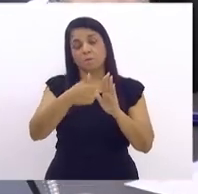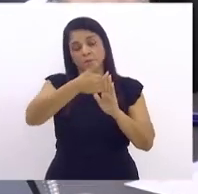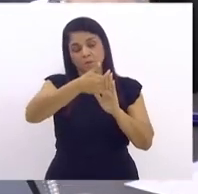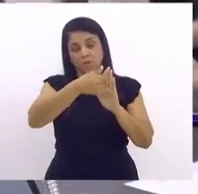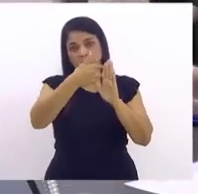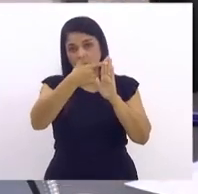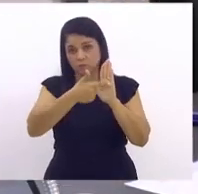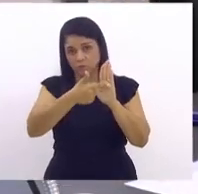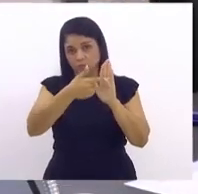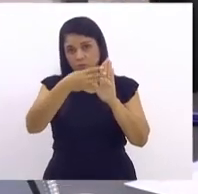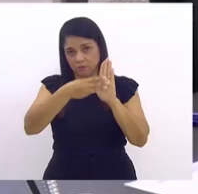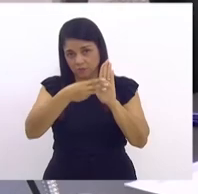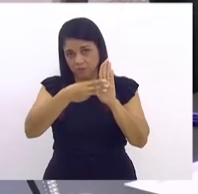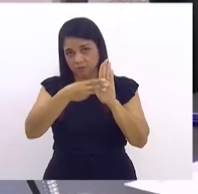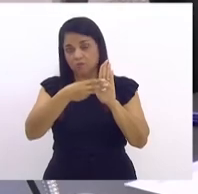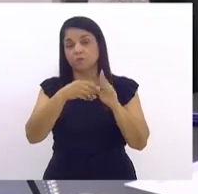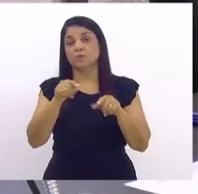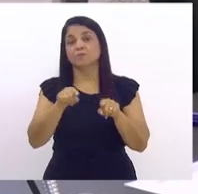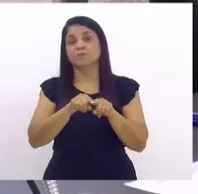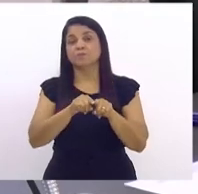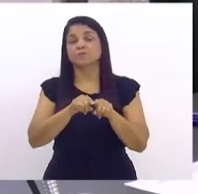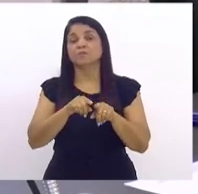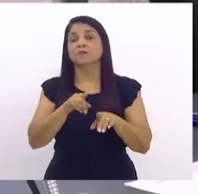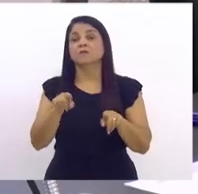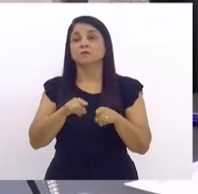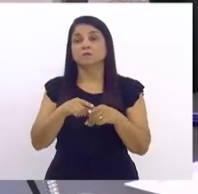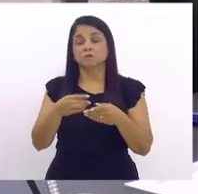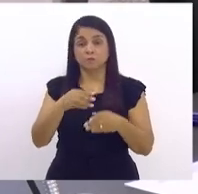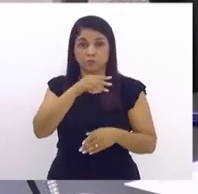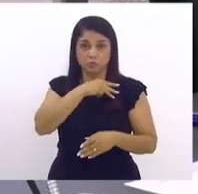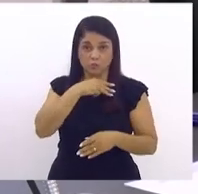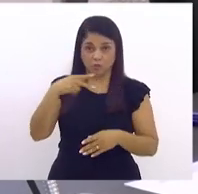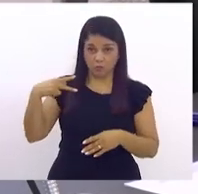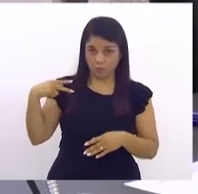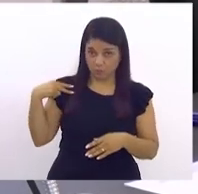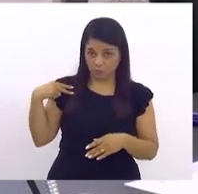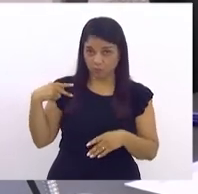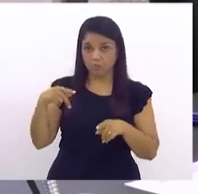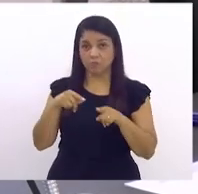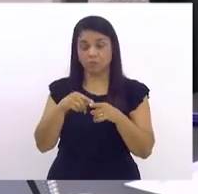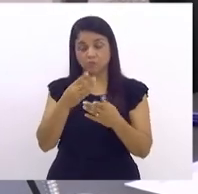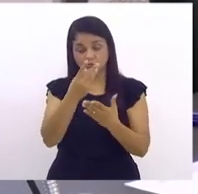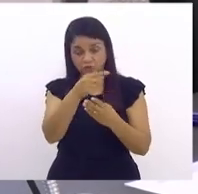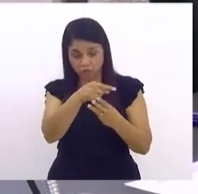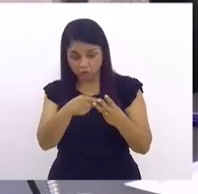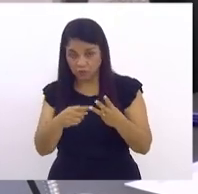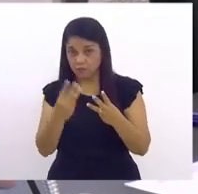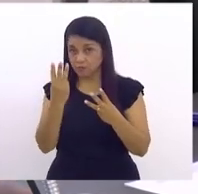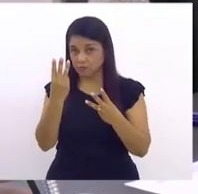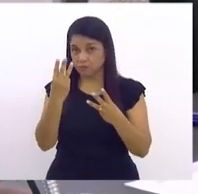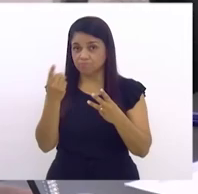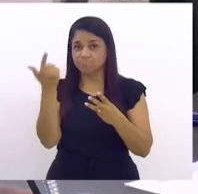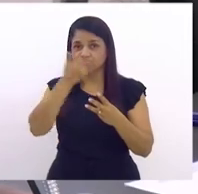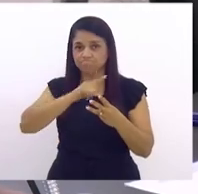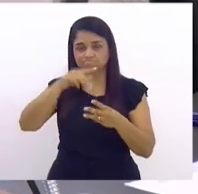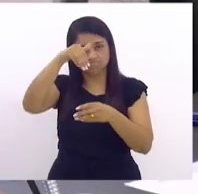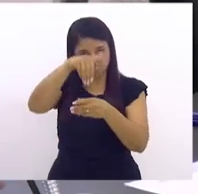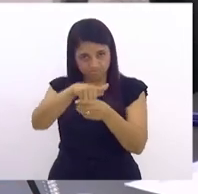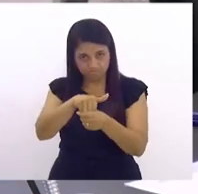colocado, e aí o governador, a exemplo do Ministério Público, recebe, com base na eleição interna, os três primeiros colocados e toma a decisão.